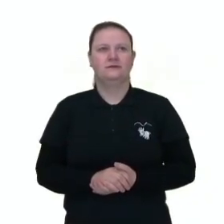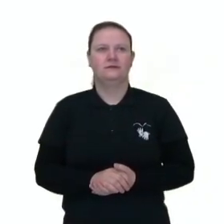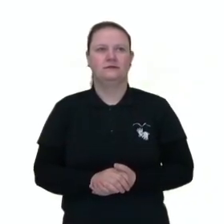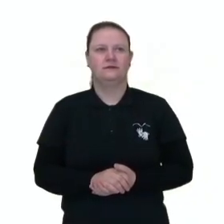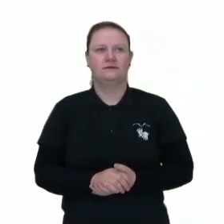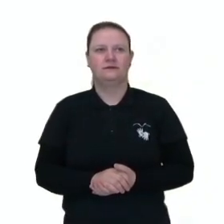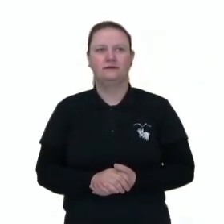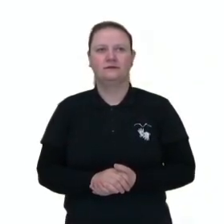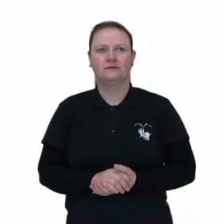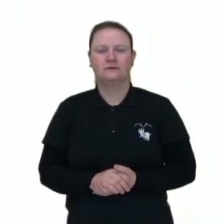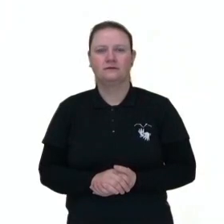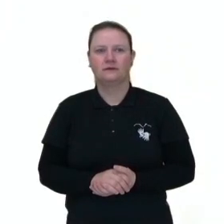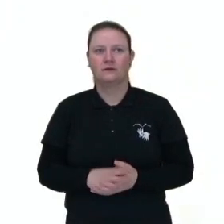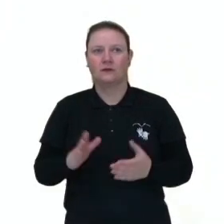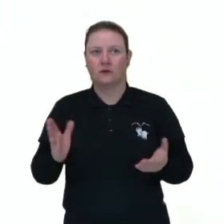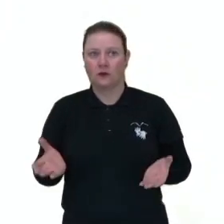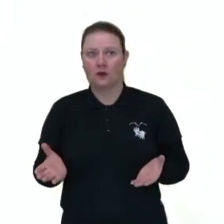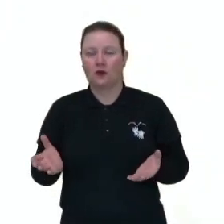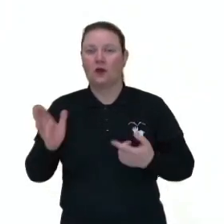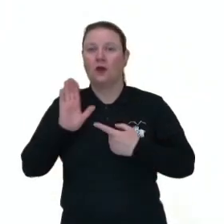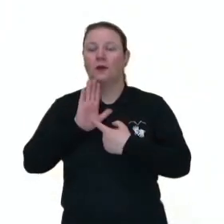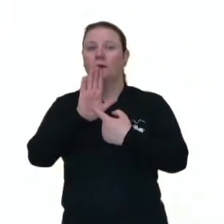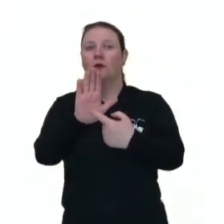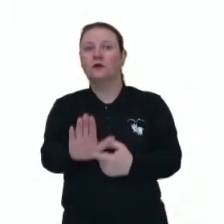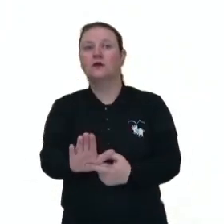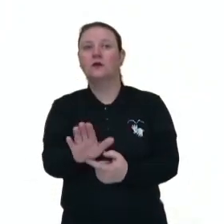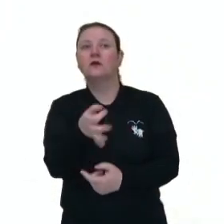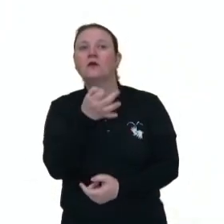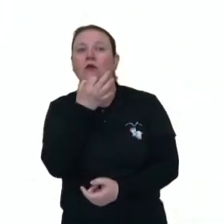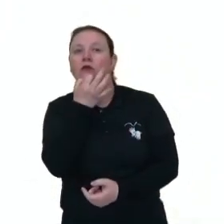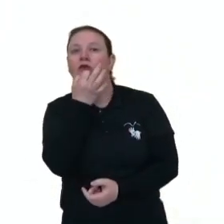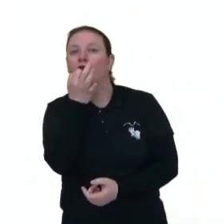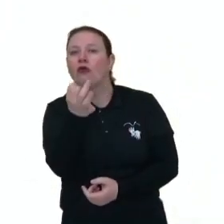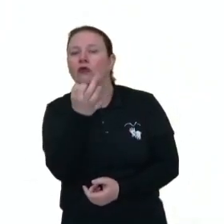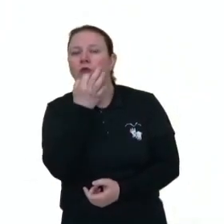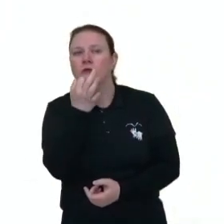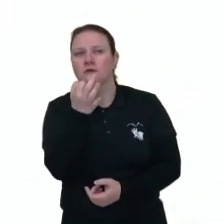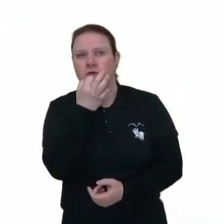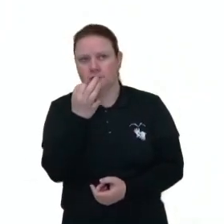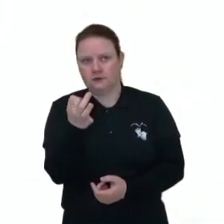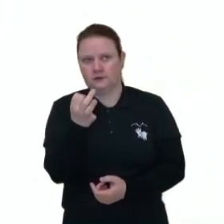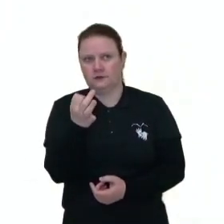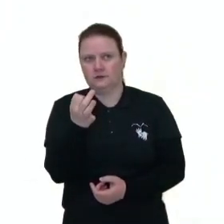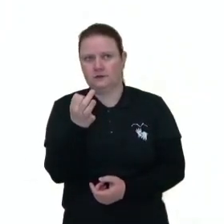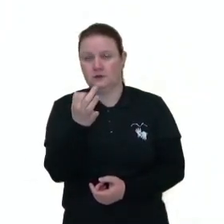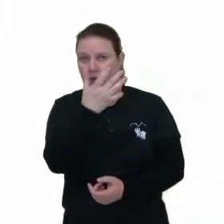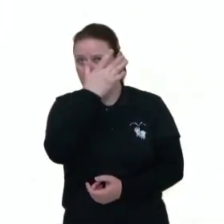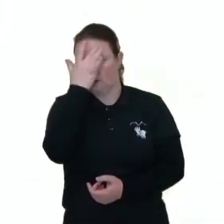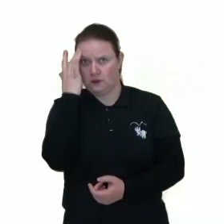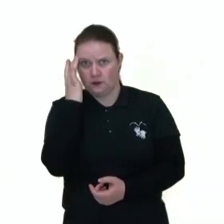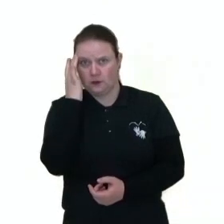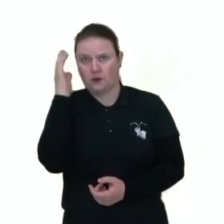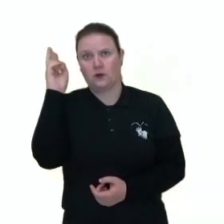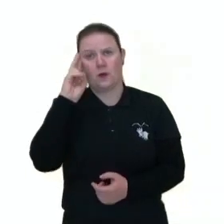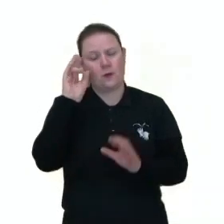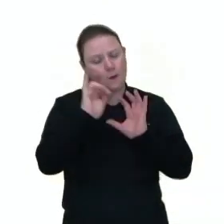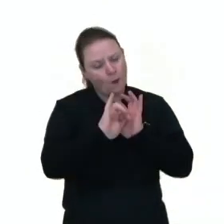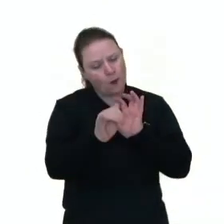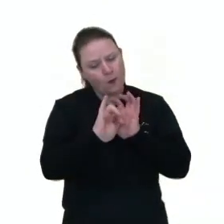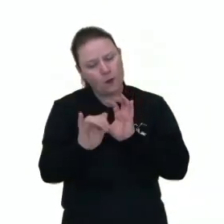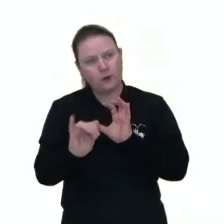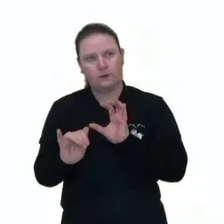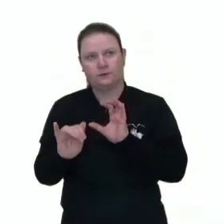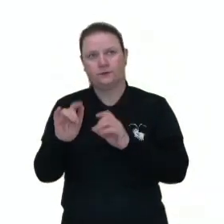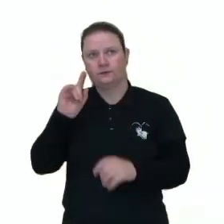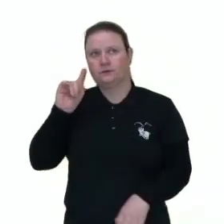Olha lá, então o trecho aqui ele traz o quê? Uma opinião da contadora de histórias. Perceba que aqui